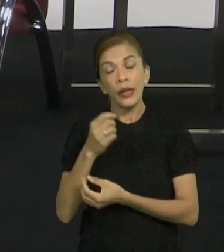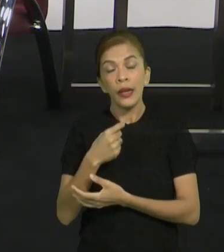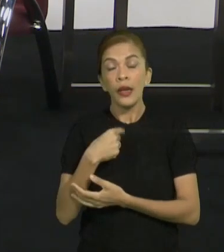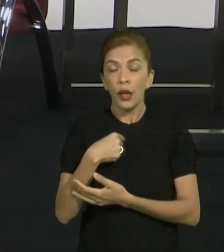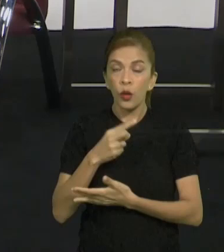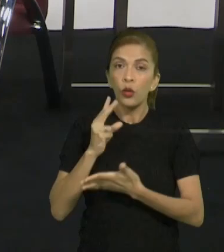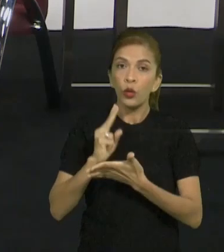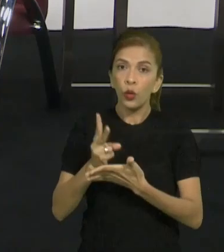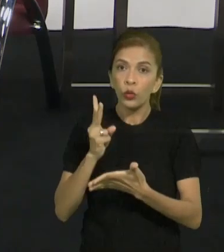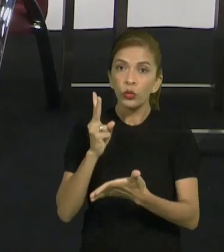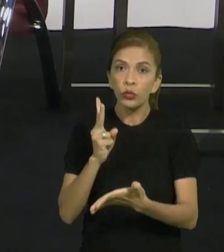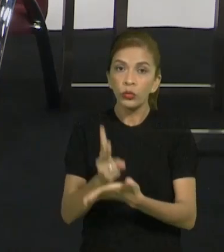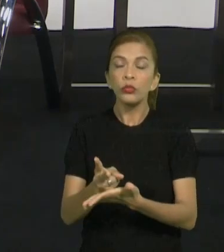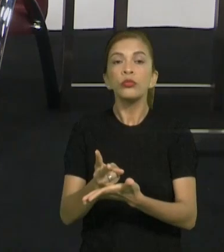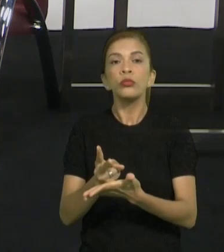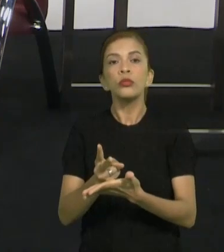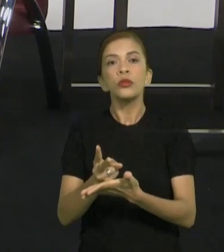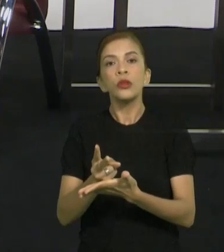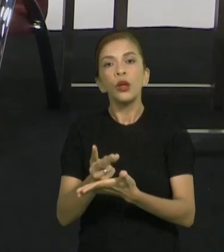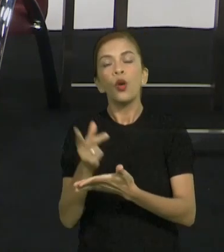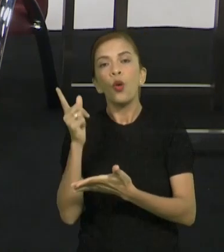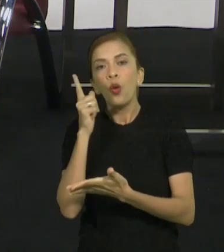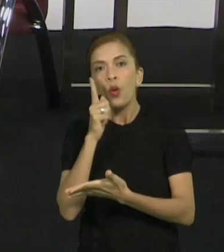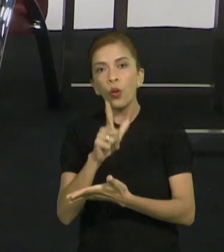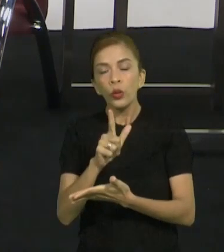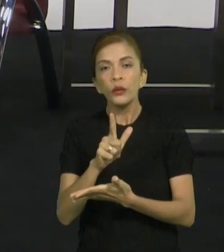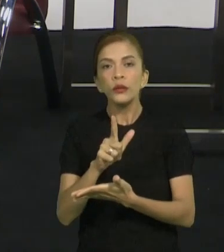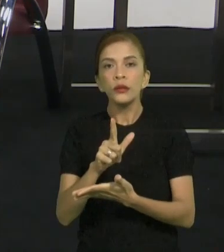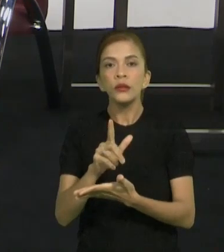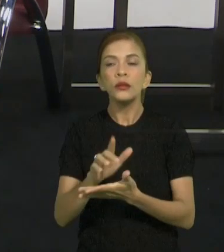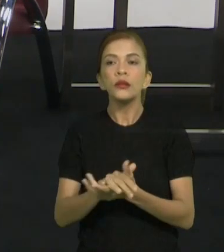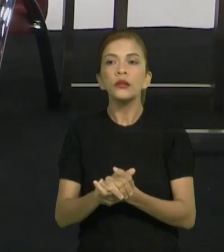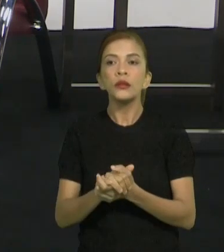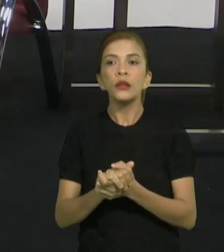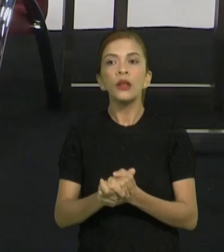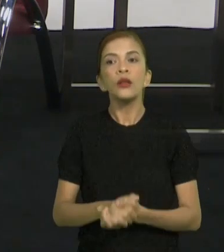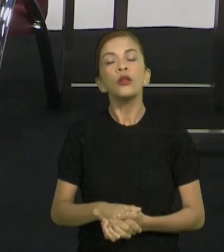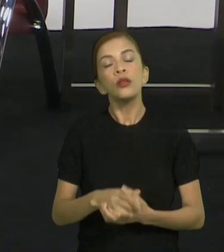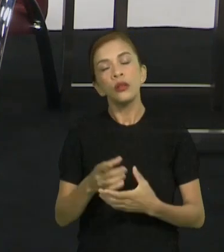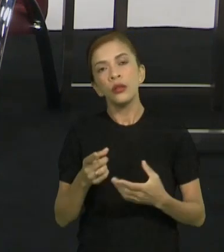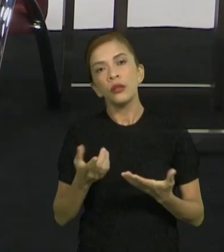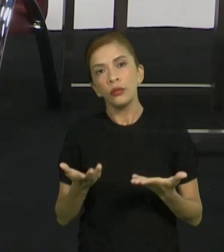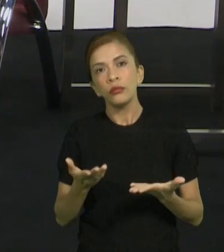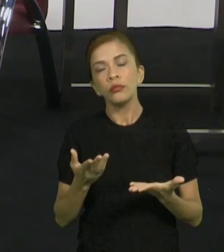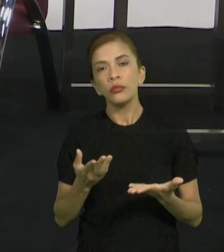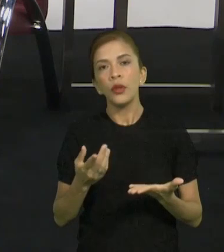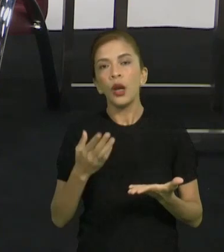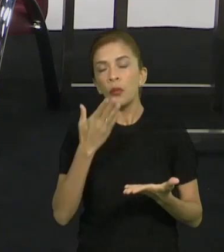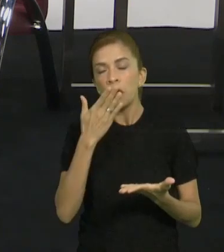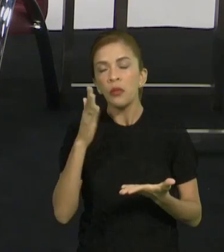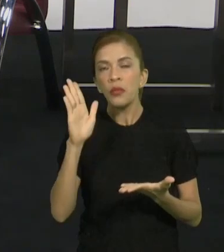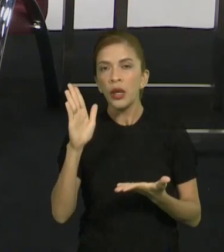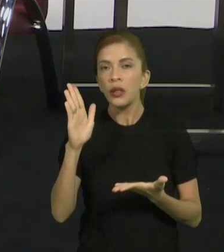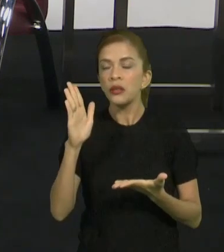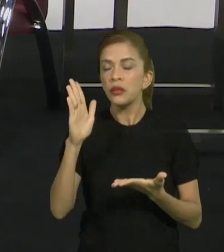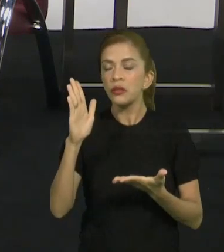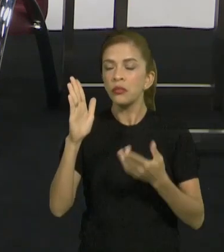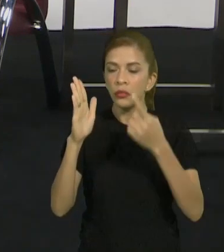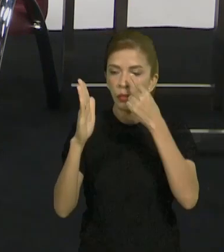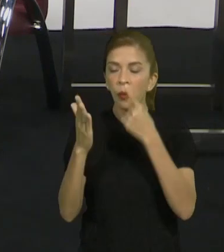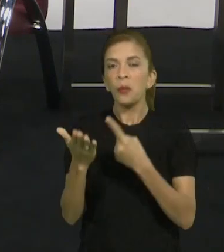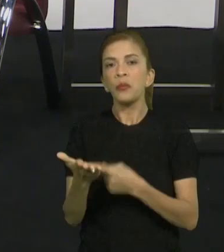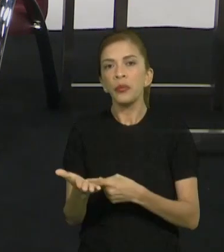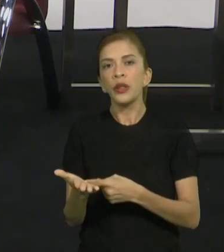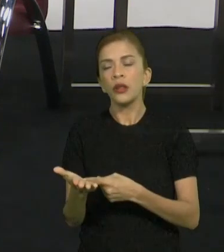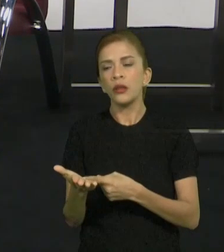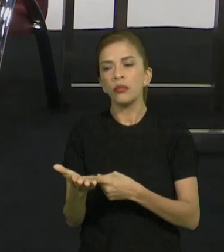tradição dela, que eu conseguisse, né? Que eu pudesse manter. Então, eu manteria a promessa de colocar o boi